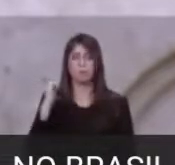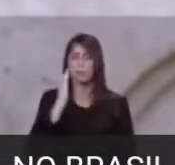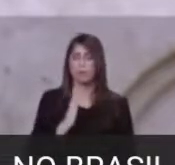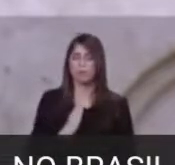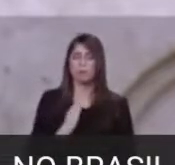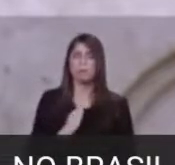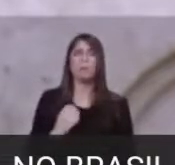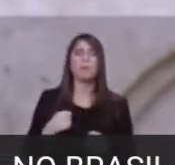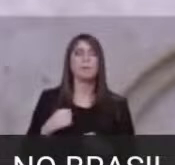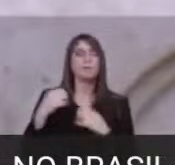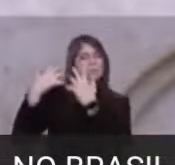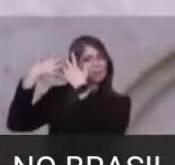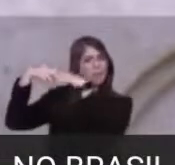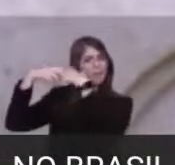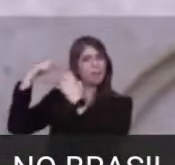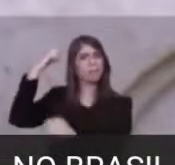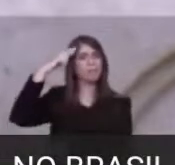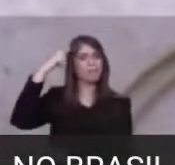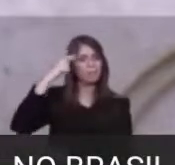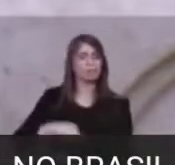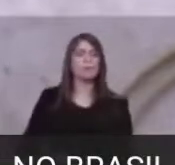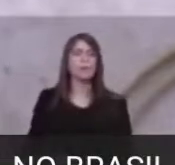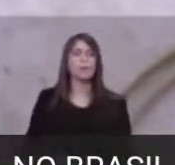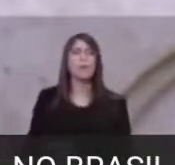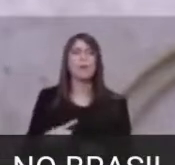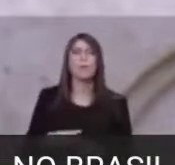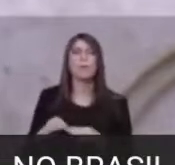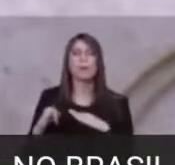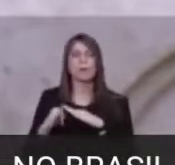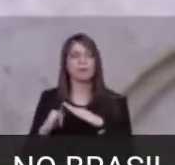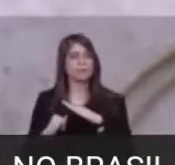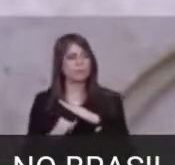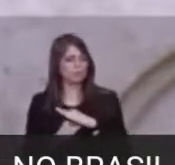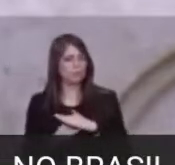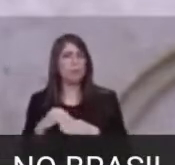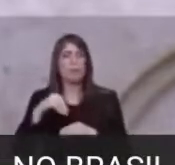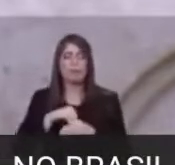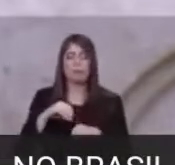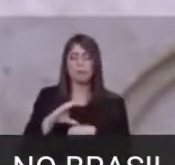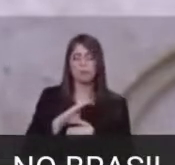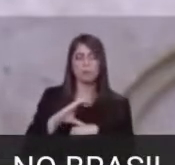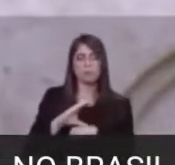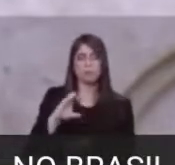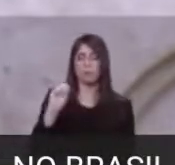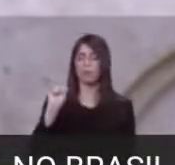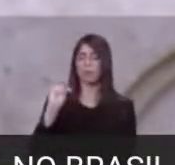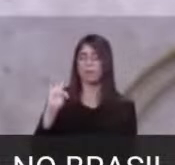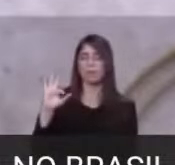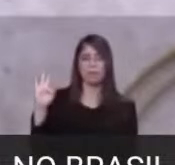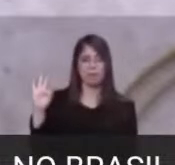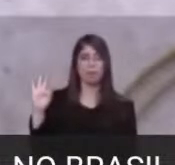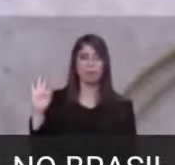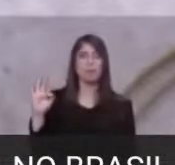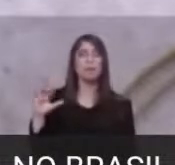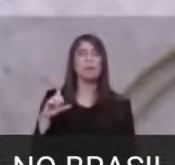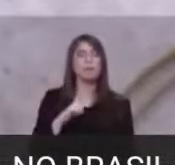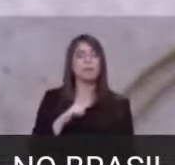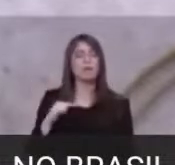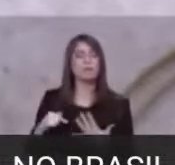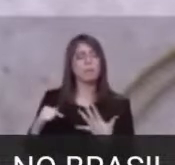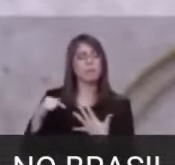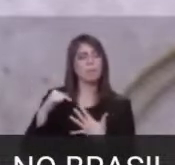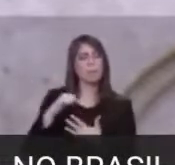algumas reflexões. O desenho institucional traçado na Constituição para o Supremo Tribunal Federal tem